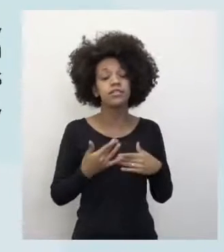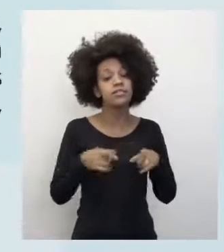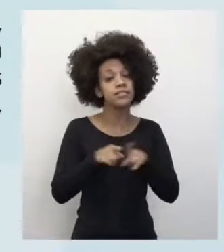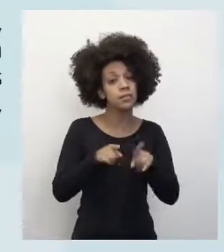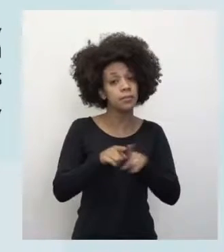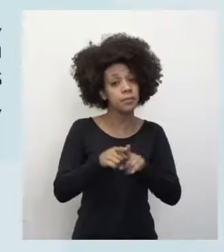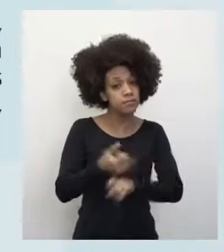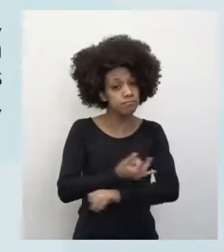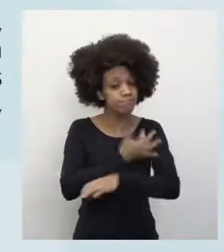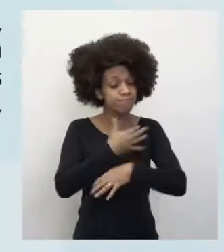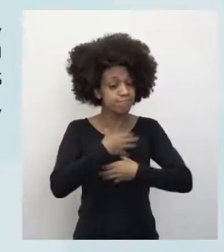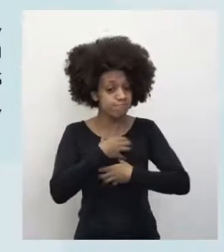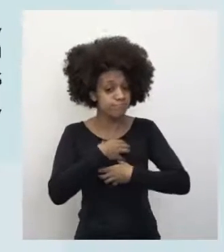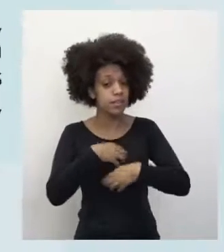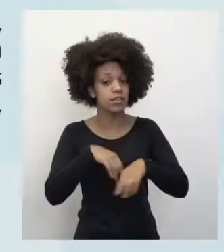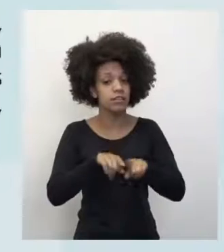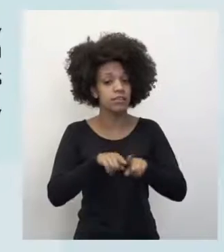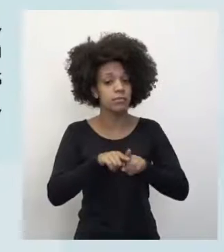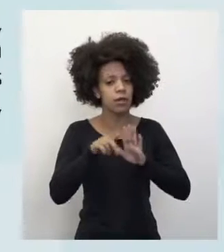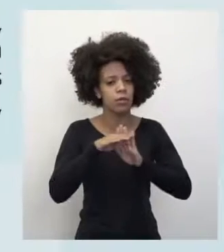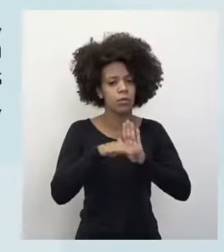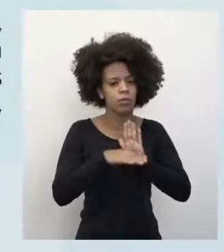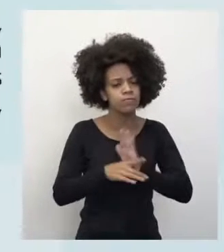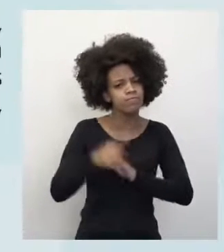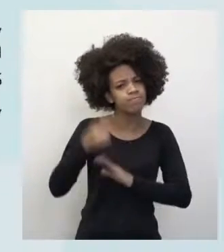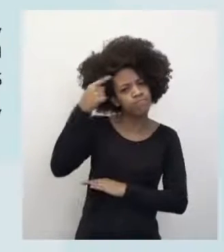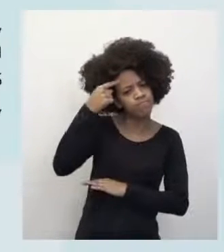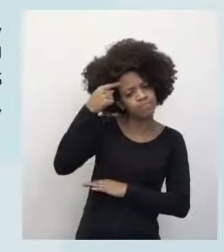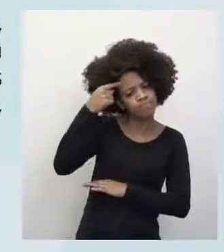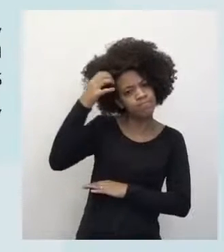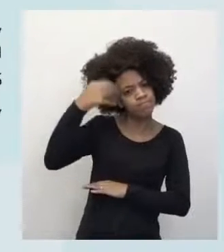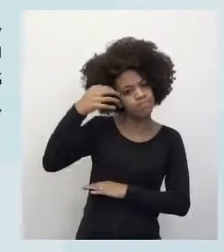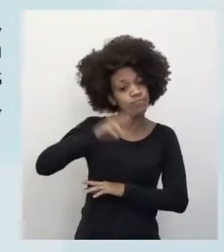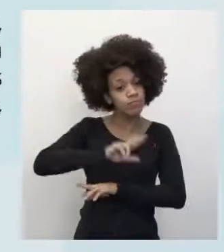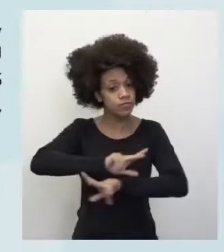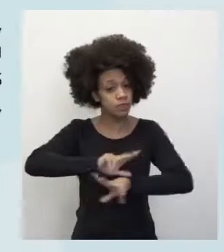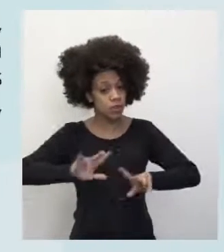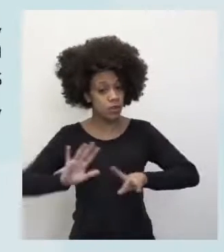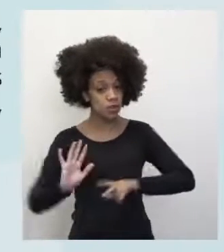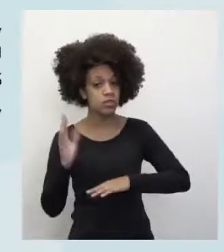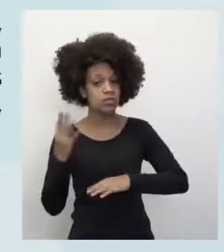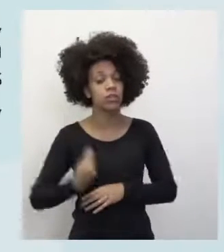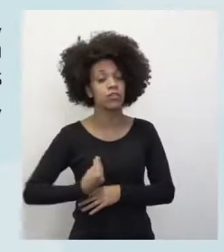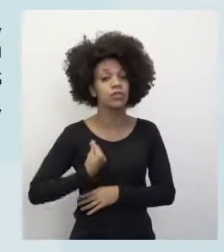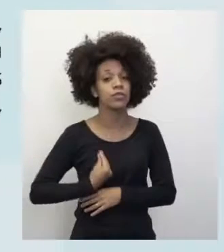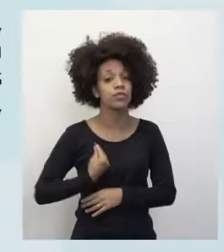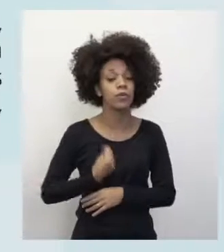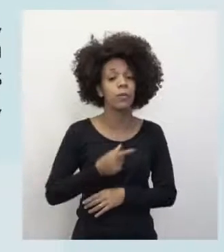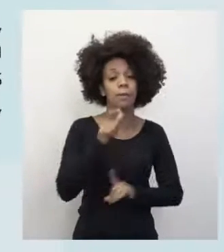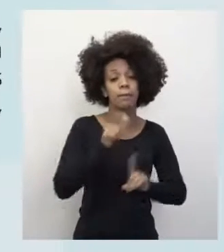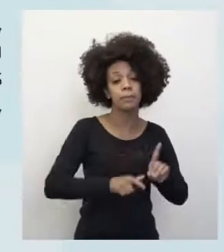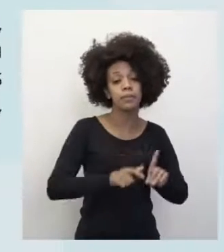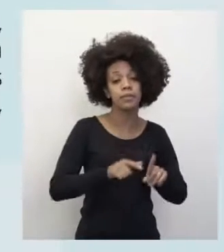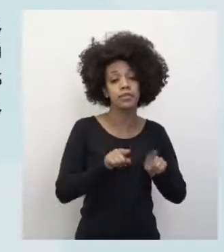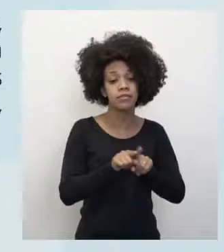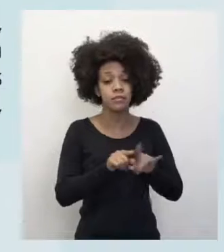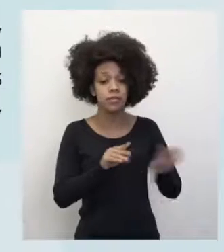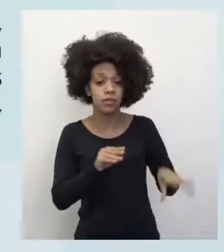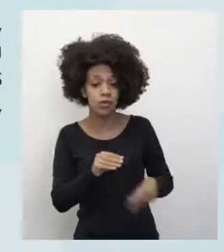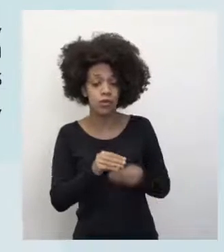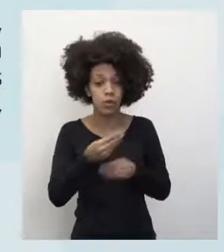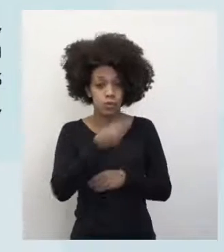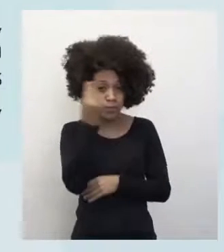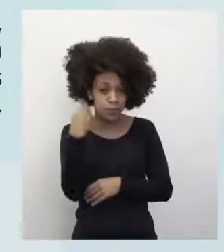afetivas e sentimentais, estabelecidas intelectualmente em diferentes situações vividas pelo sujeito e que envolvem um produto